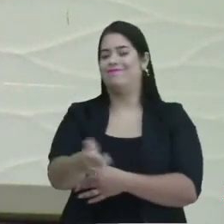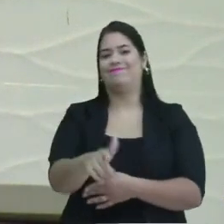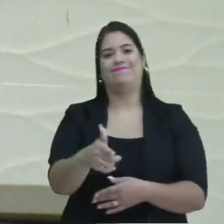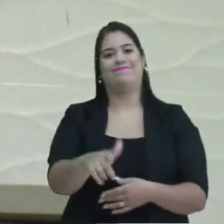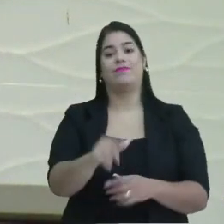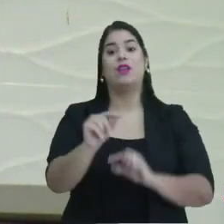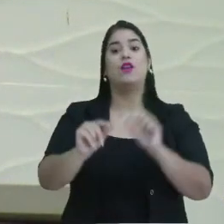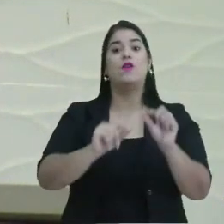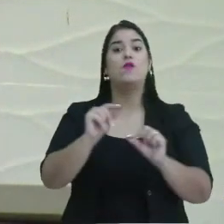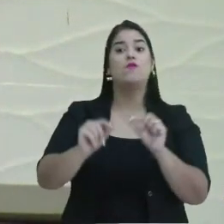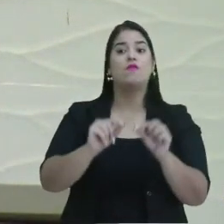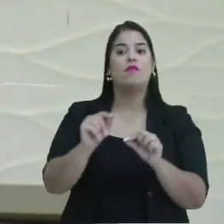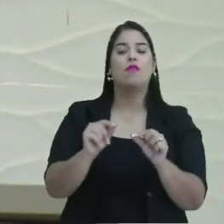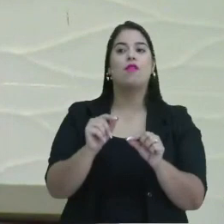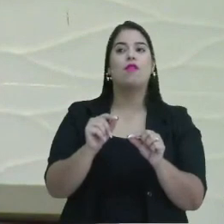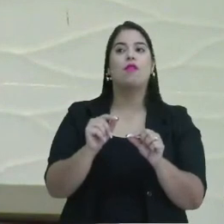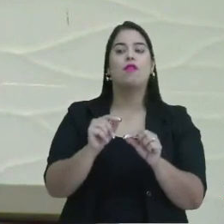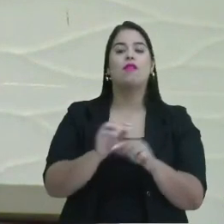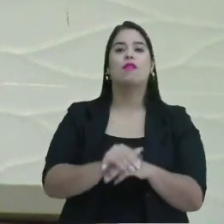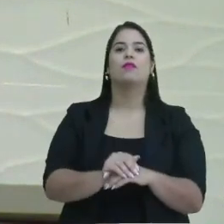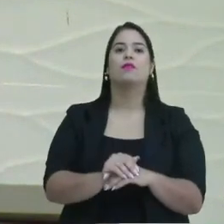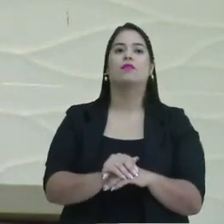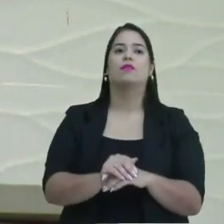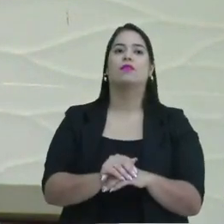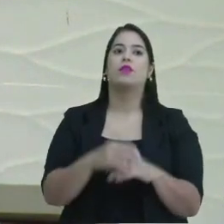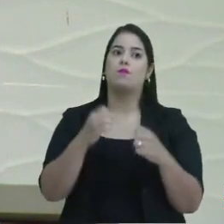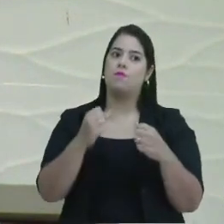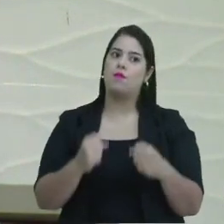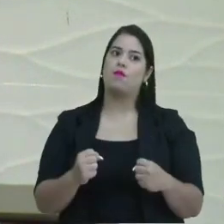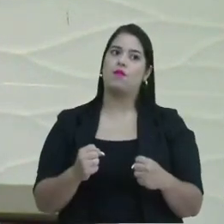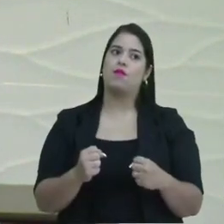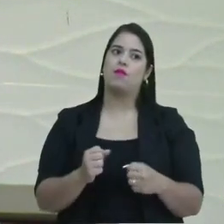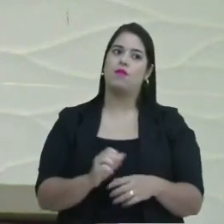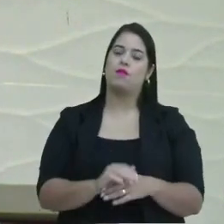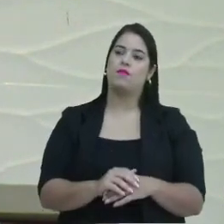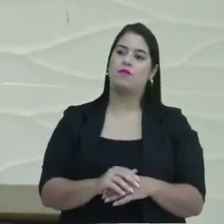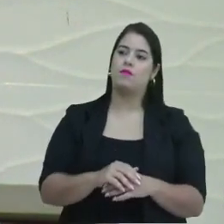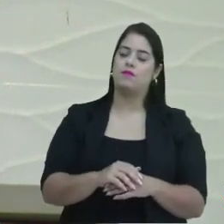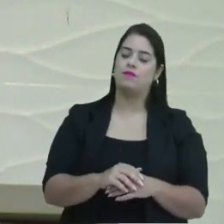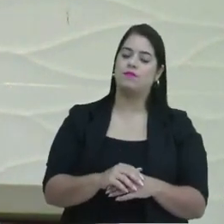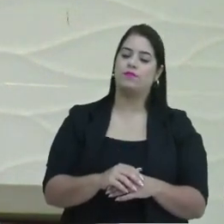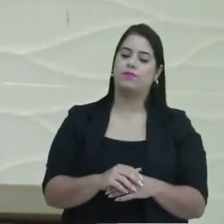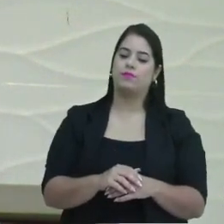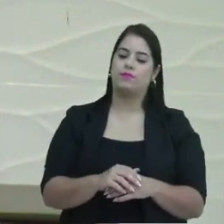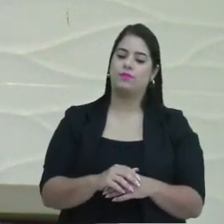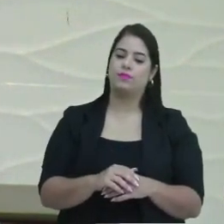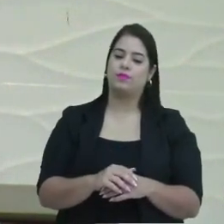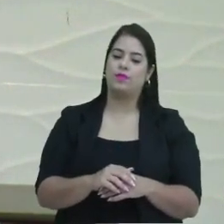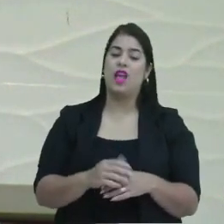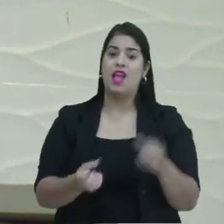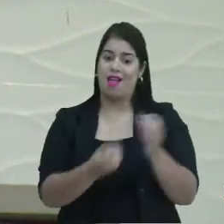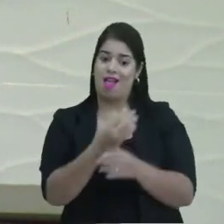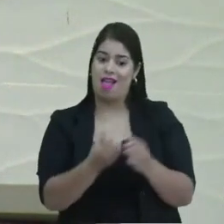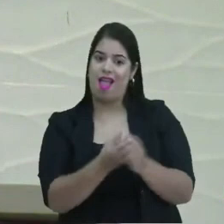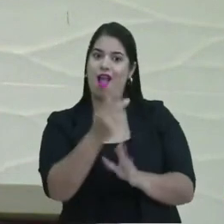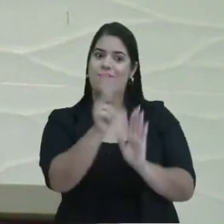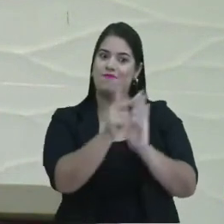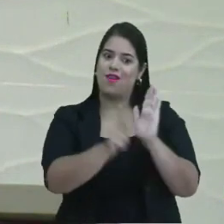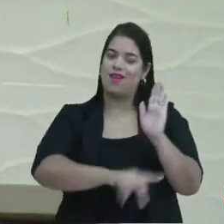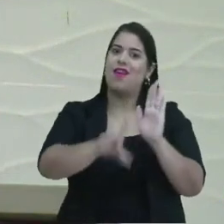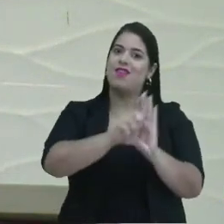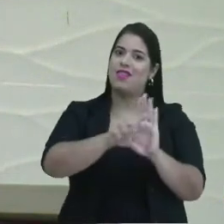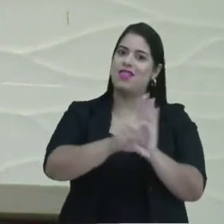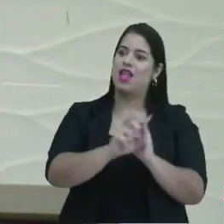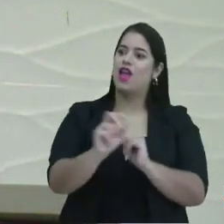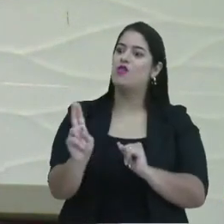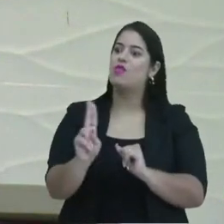eu sugiro aqui, assim como foi sugerido pelo professor, autor do livro, Israel, que possamos elaborar um projeto de lei em nome desta